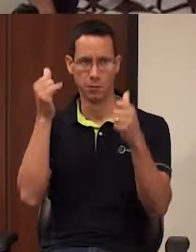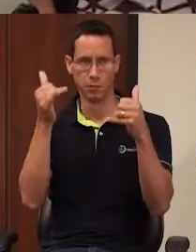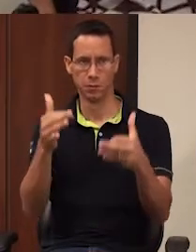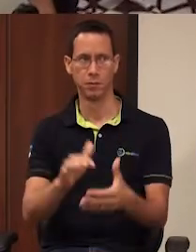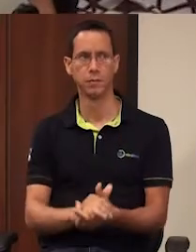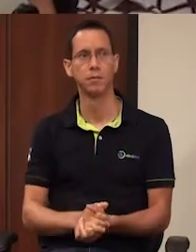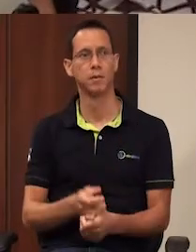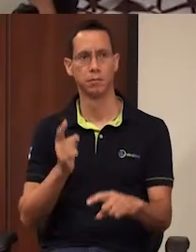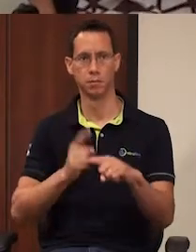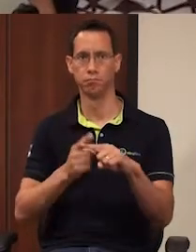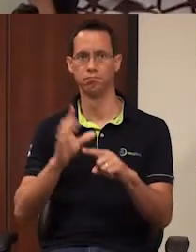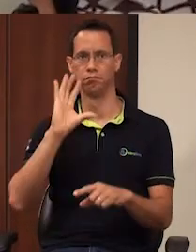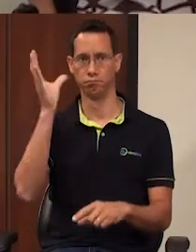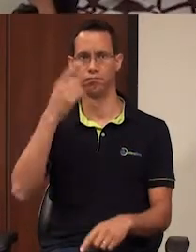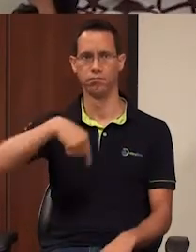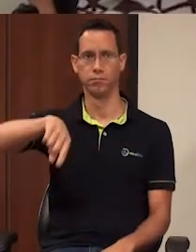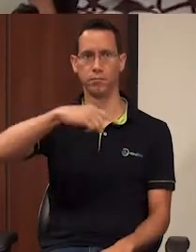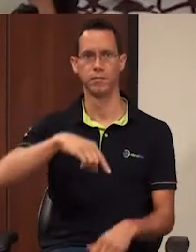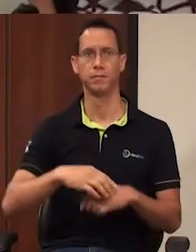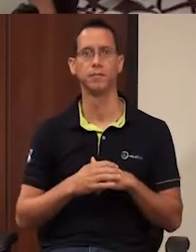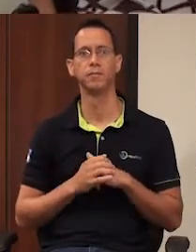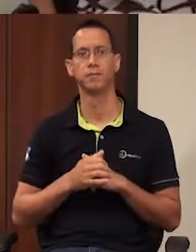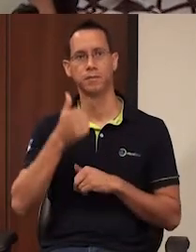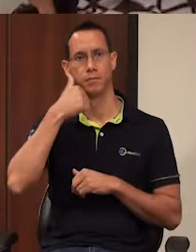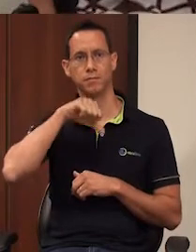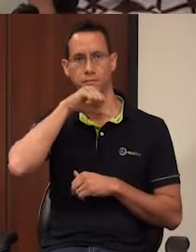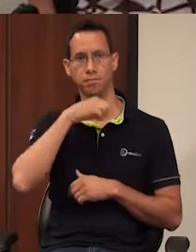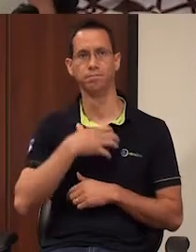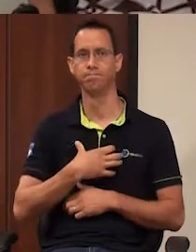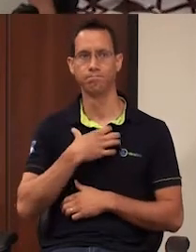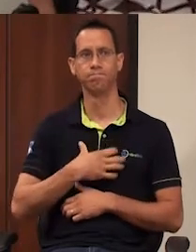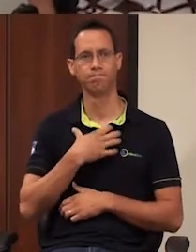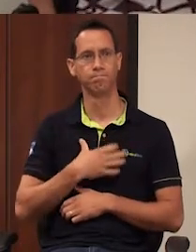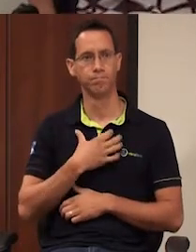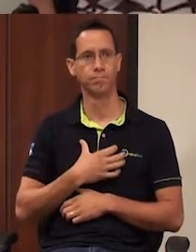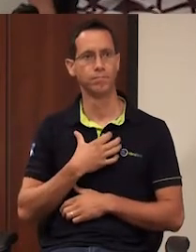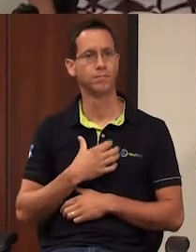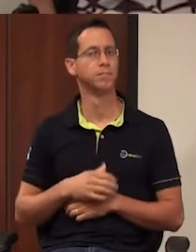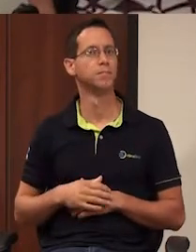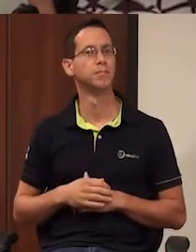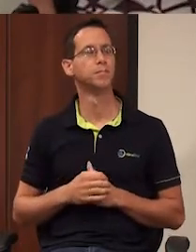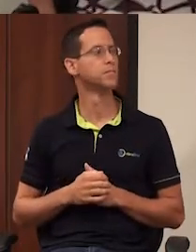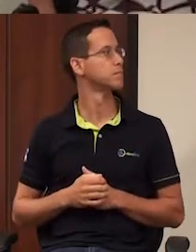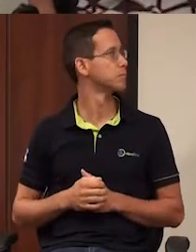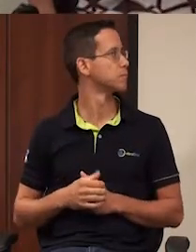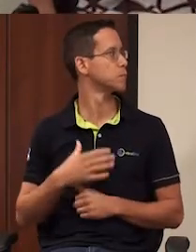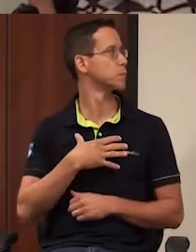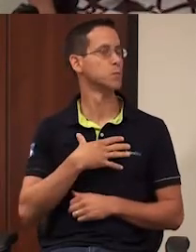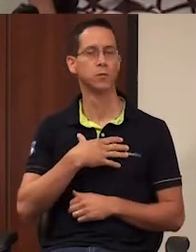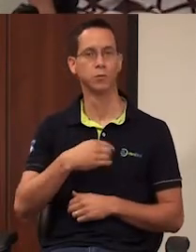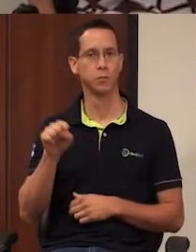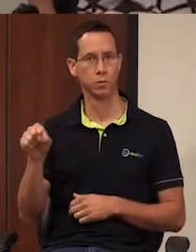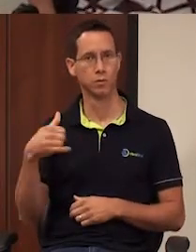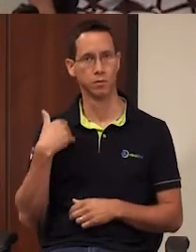conto porque aconteceu com a gente e eu como mãe fiquei muito louca da vida, que é o seguinte, meu filho estava com 8